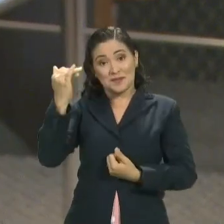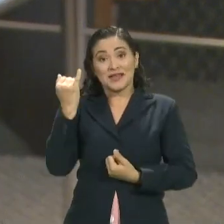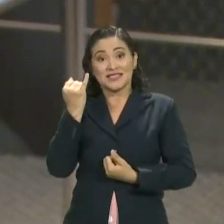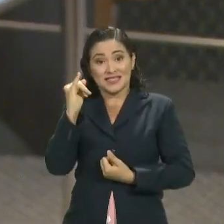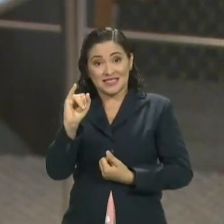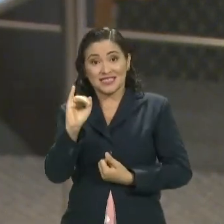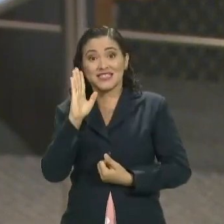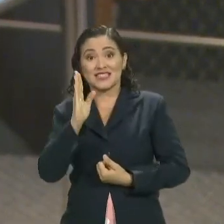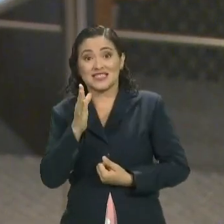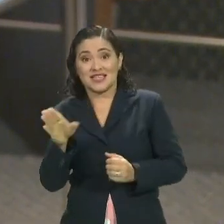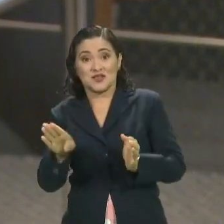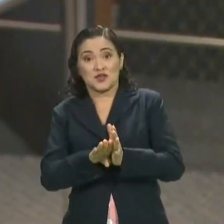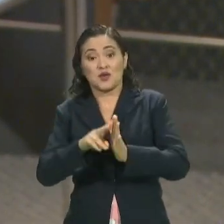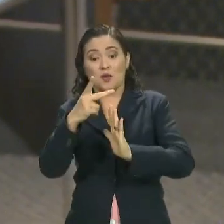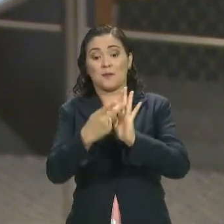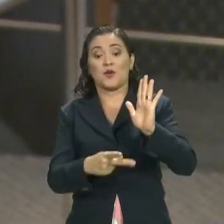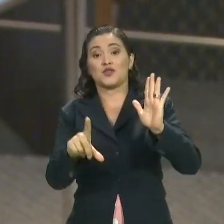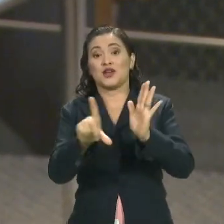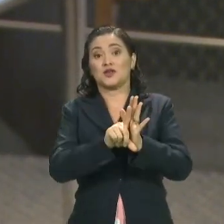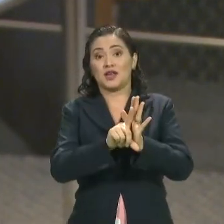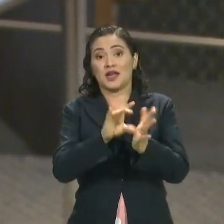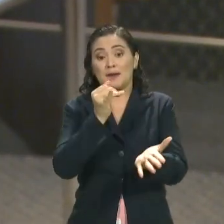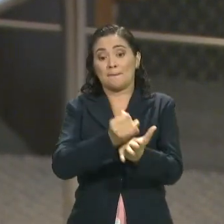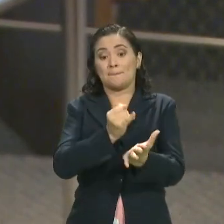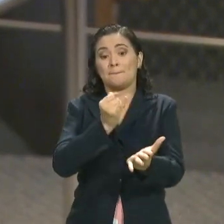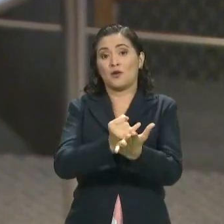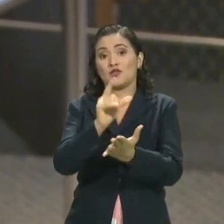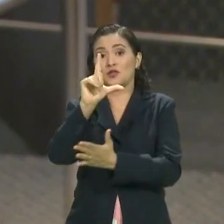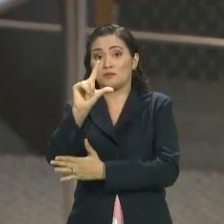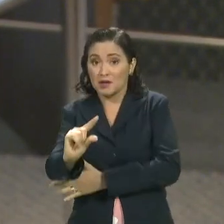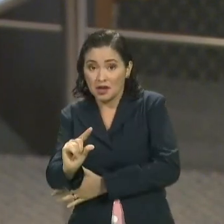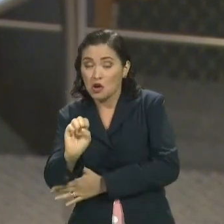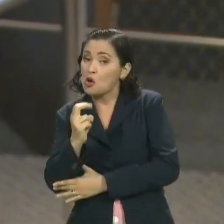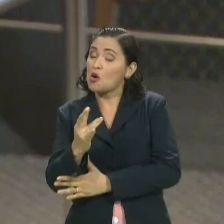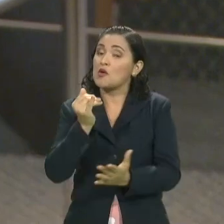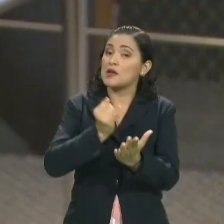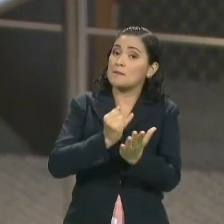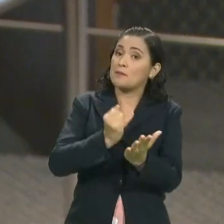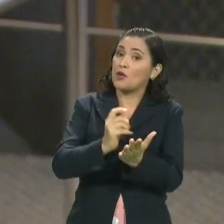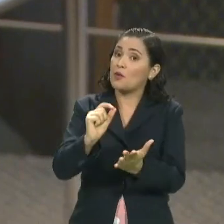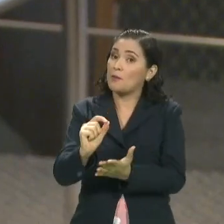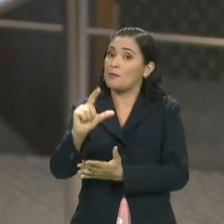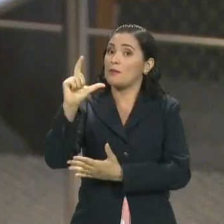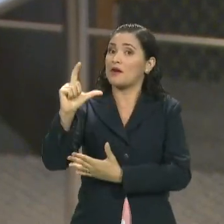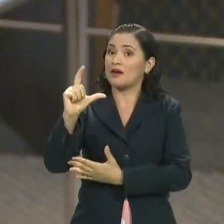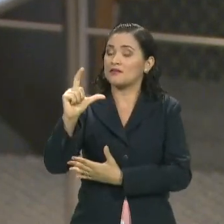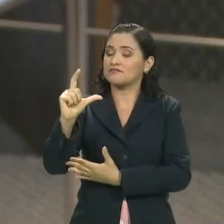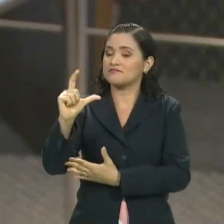diminuindo ou aumentando imposto. Aí, aumentando imposto da gasolina e ICMS, aí o zero...